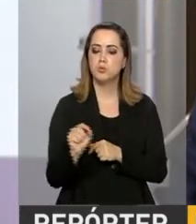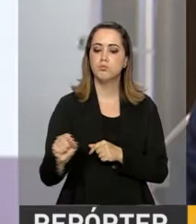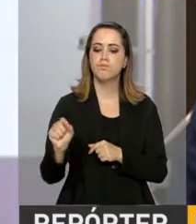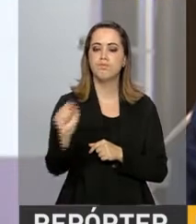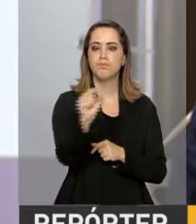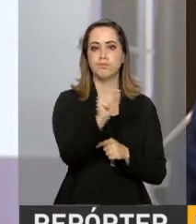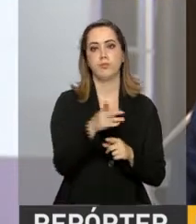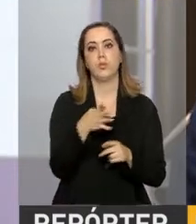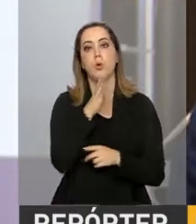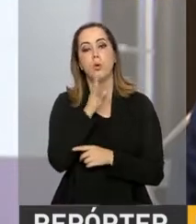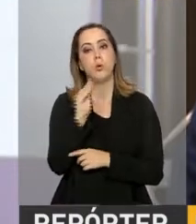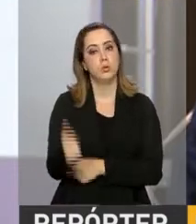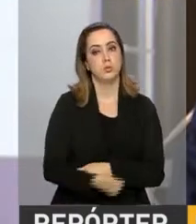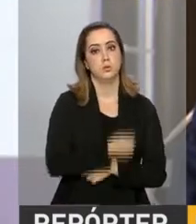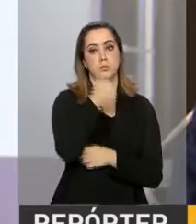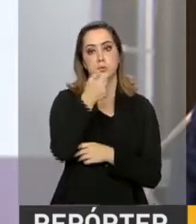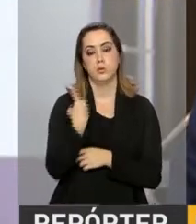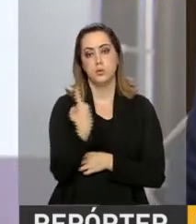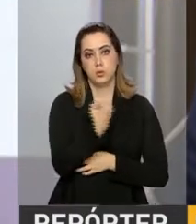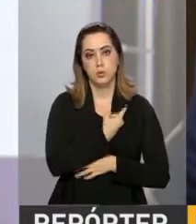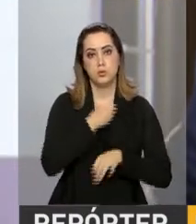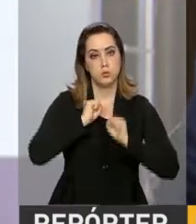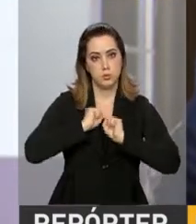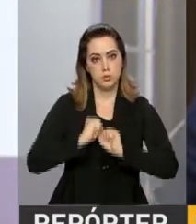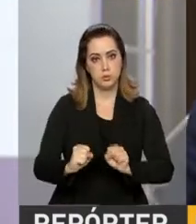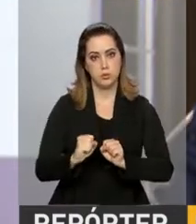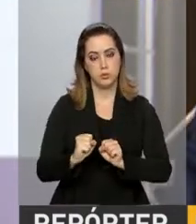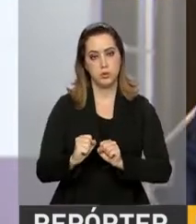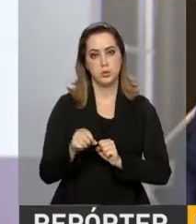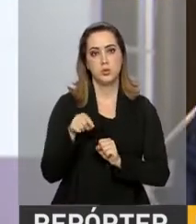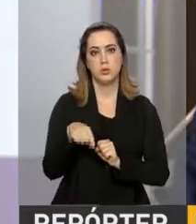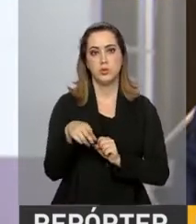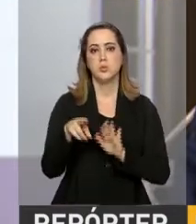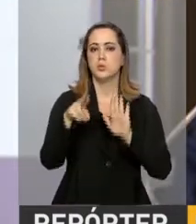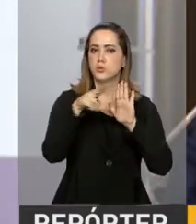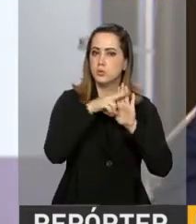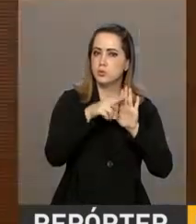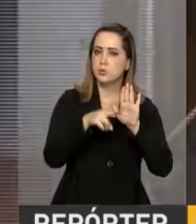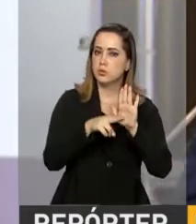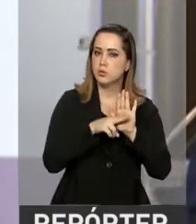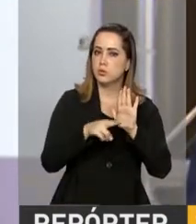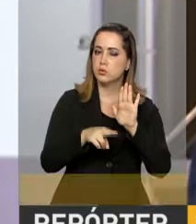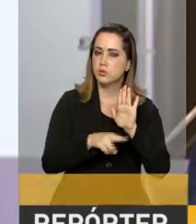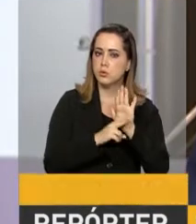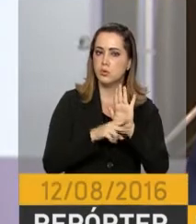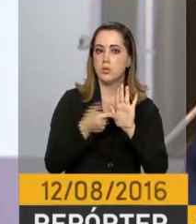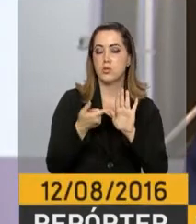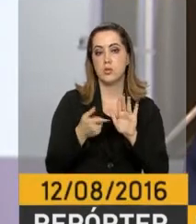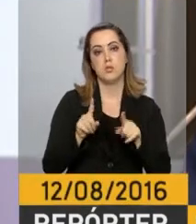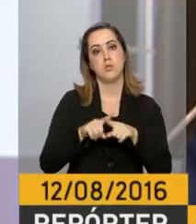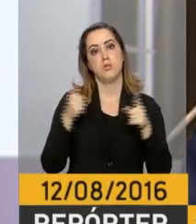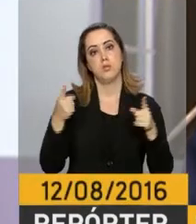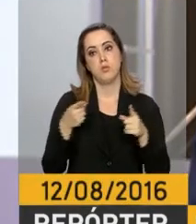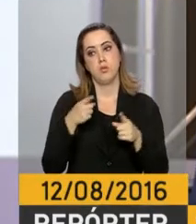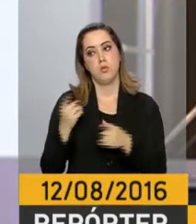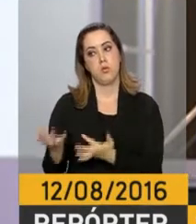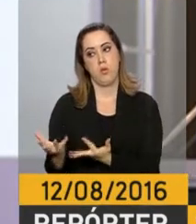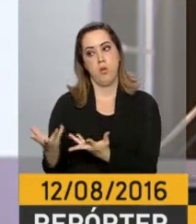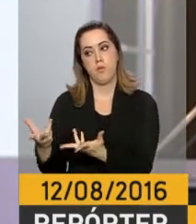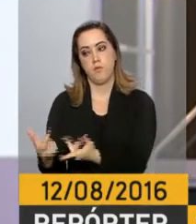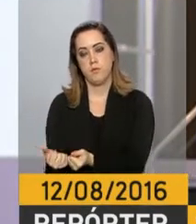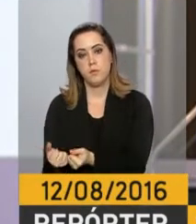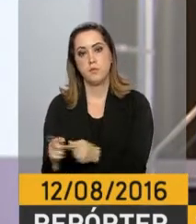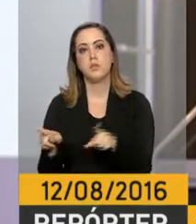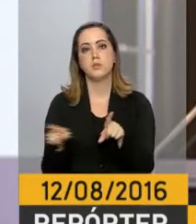Conhecendo-as melhor, seremos mais capazes de regulá-las sem eliminar os ganhos de eficiência que